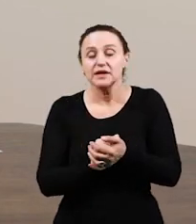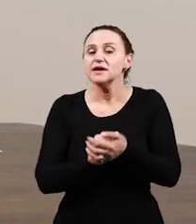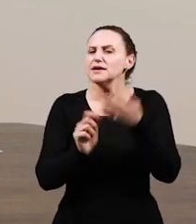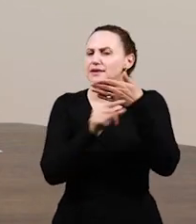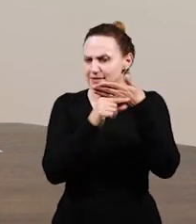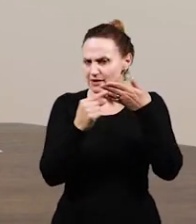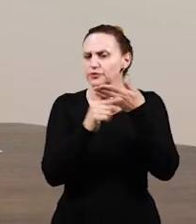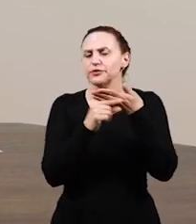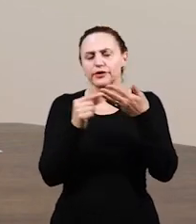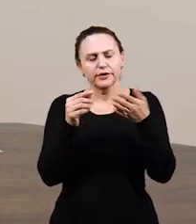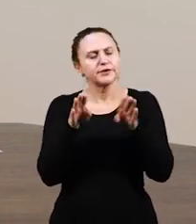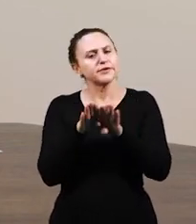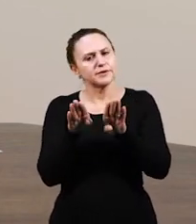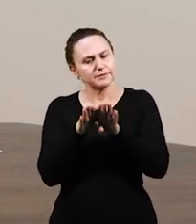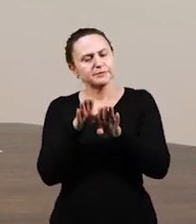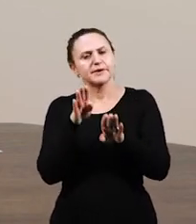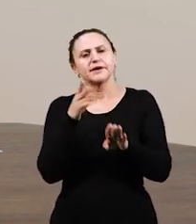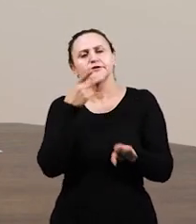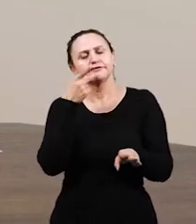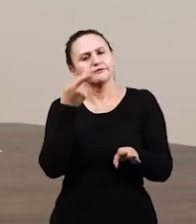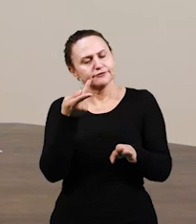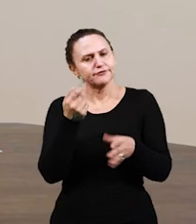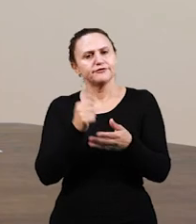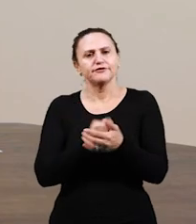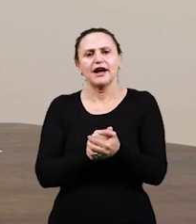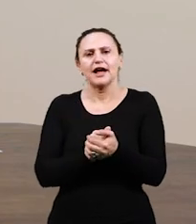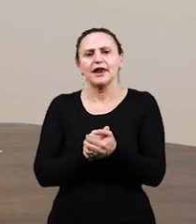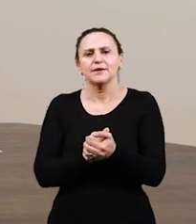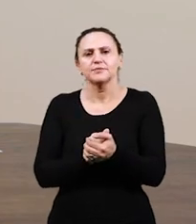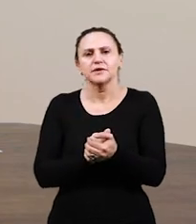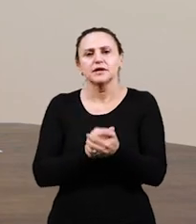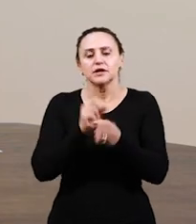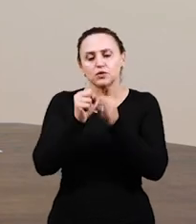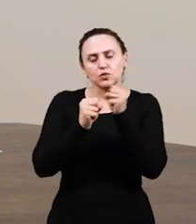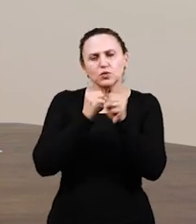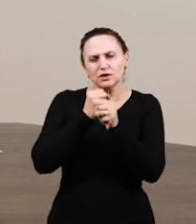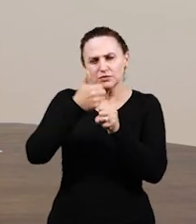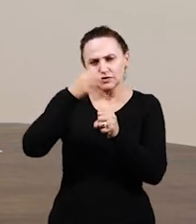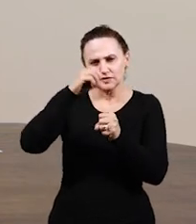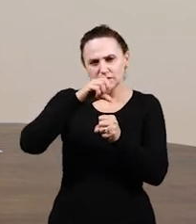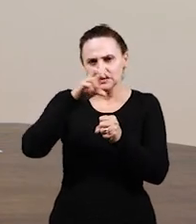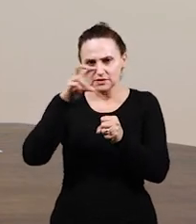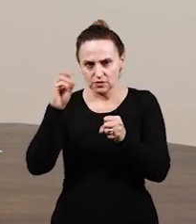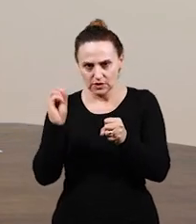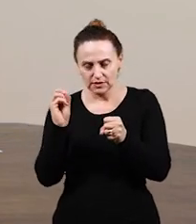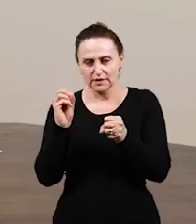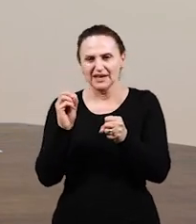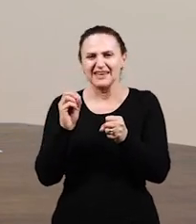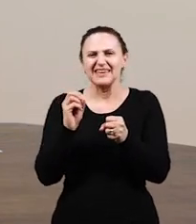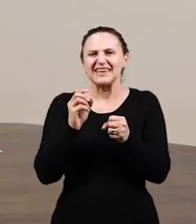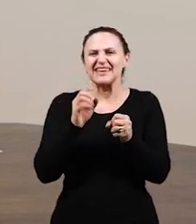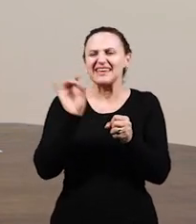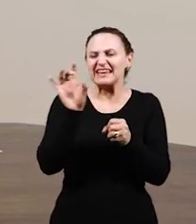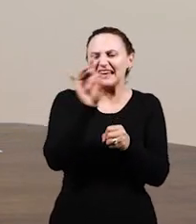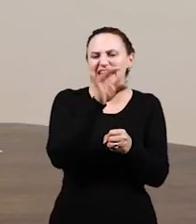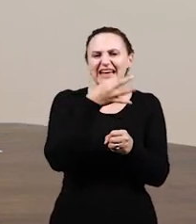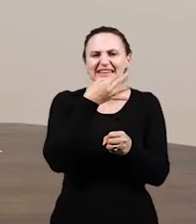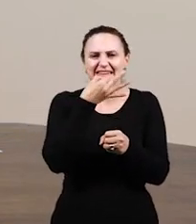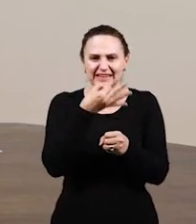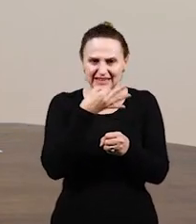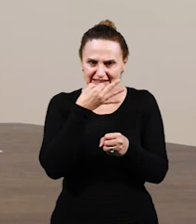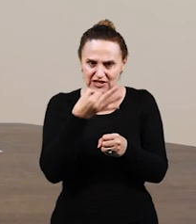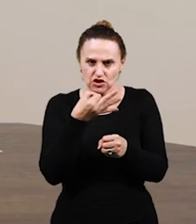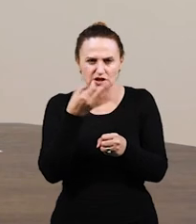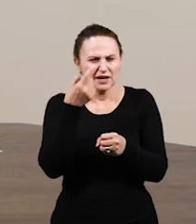o chomsky ele vai ele começa a desenvolver até o dia dele a partir de 1950 mas a cada crítica que ele recebe